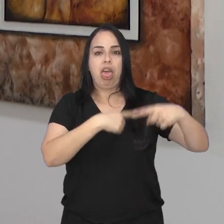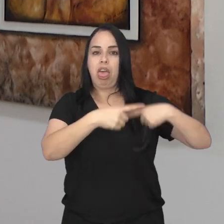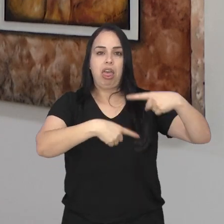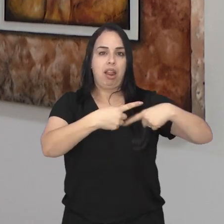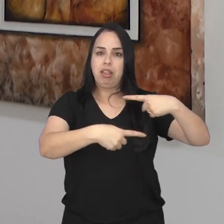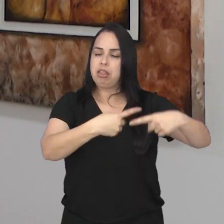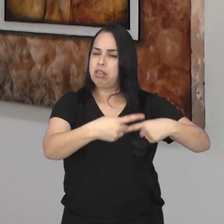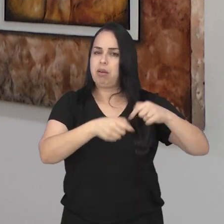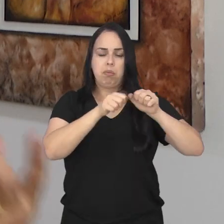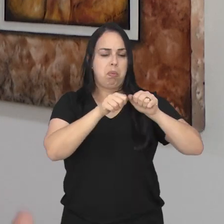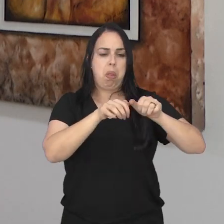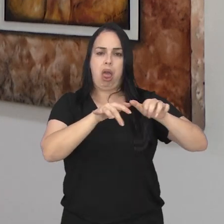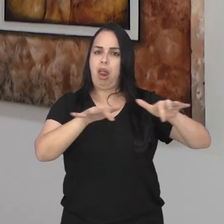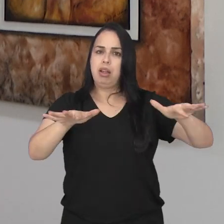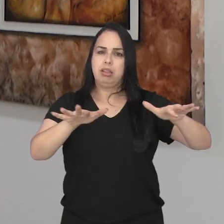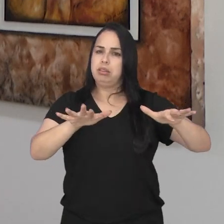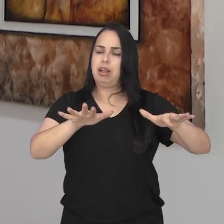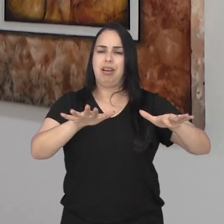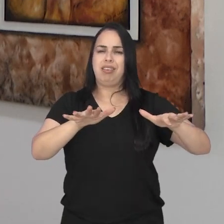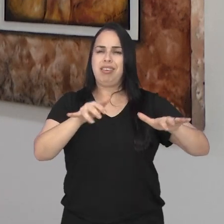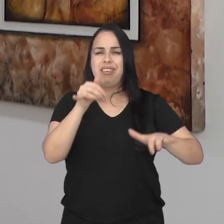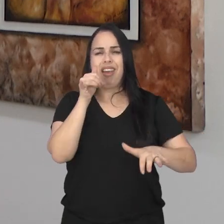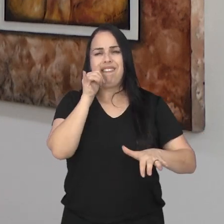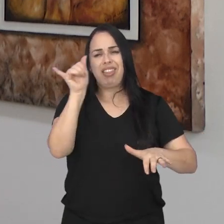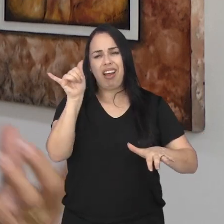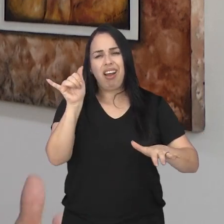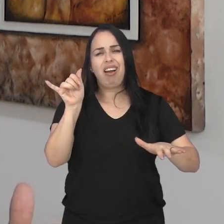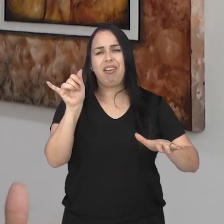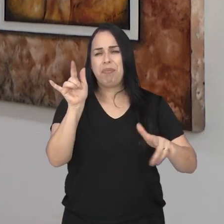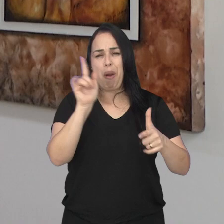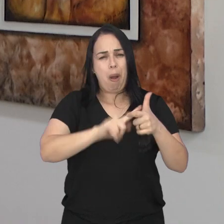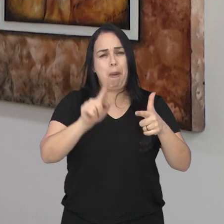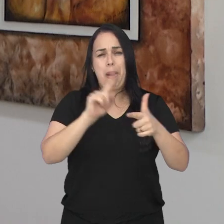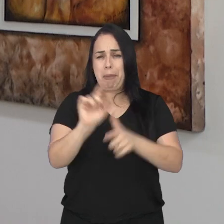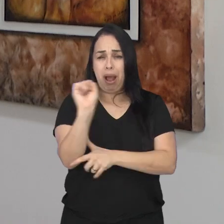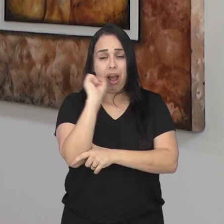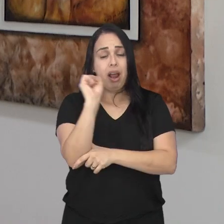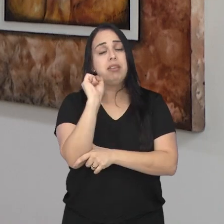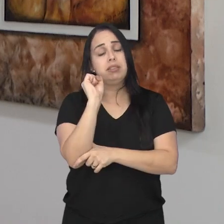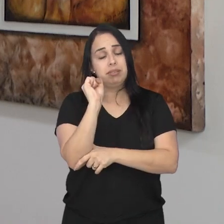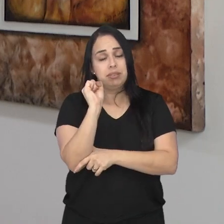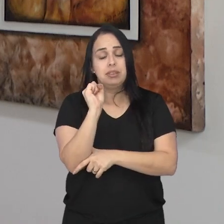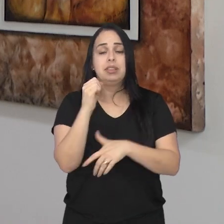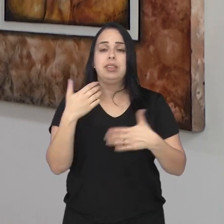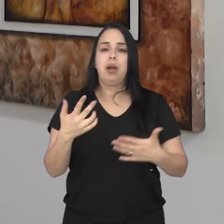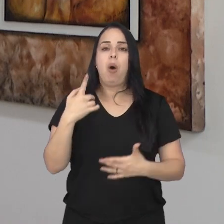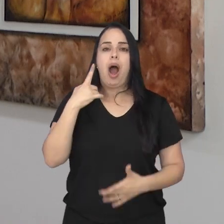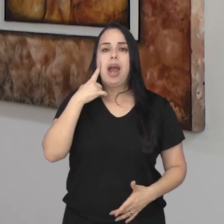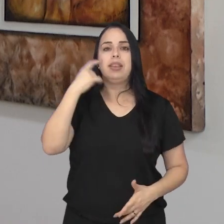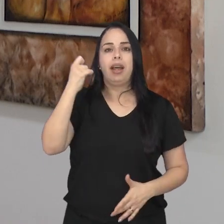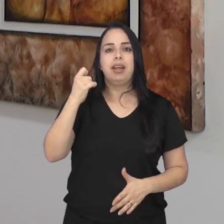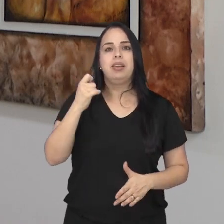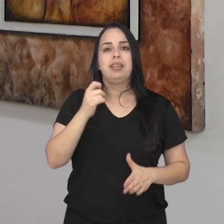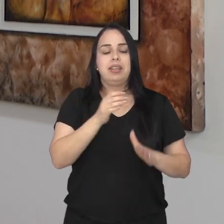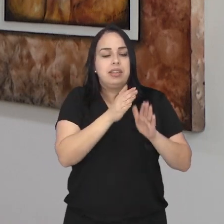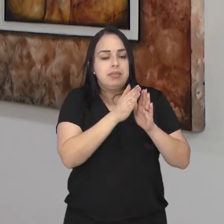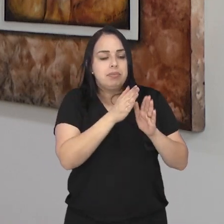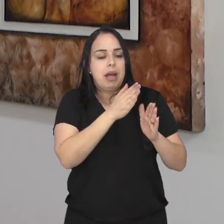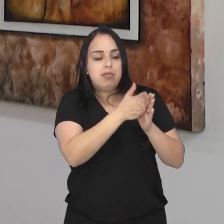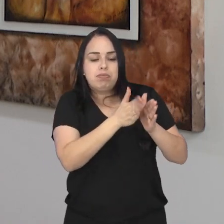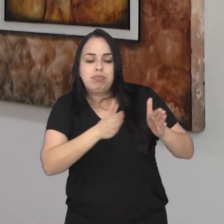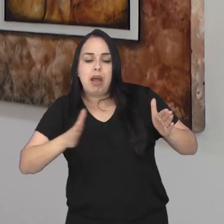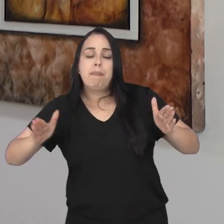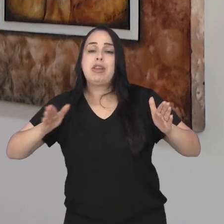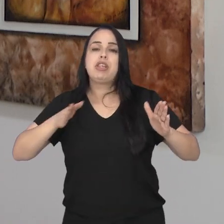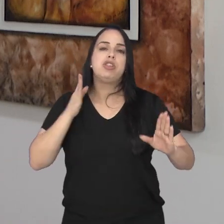ele não se que ele não se segue e não Gere uma um grande transtorno então A ideia é um processo para que